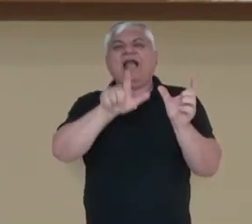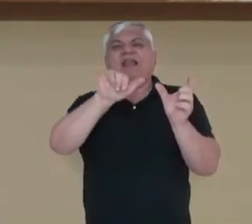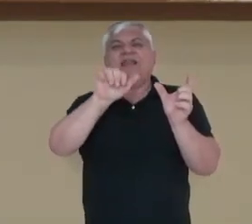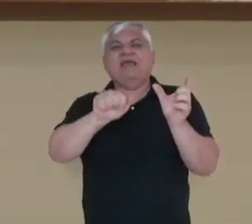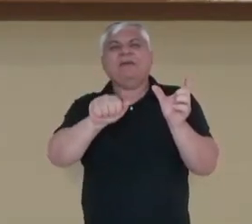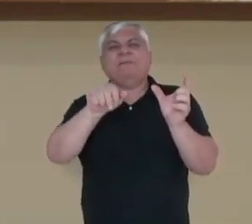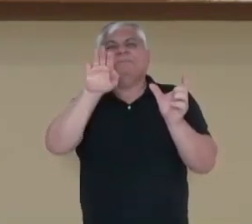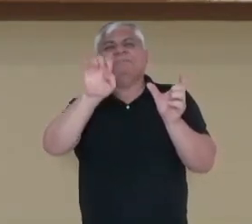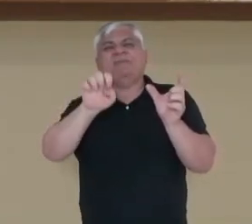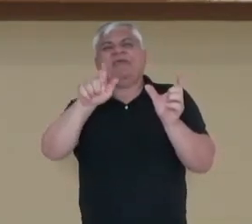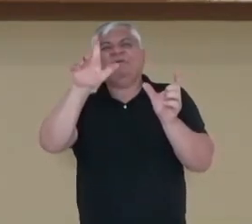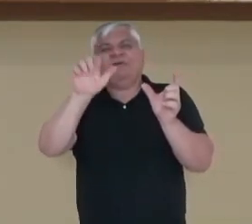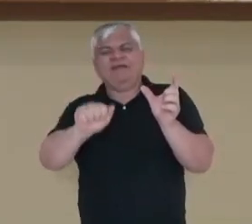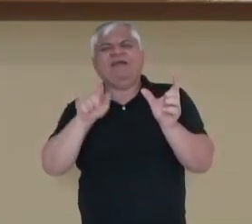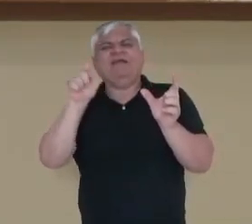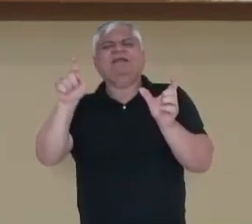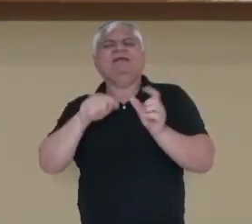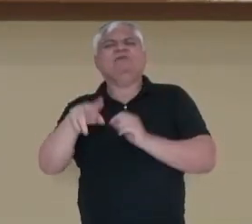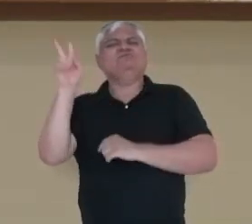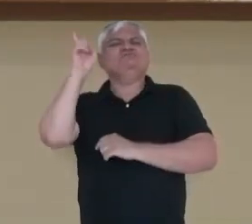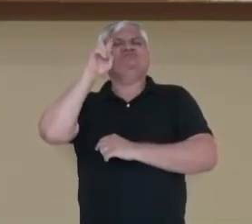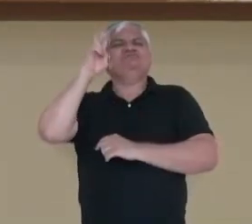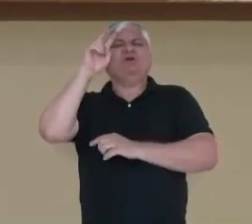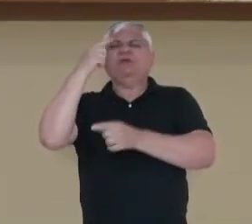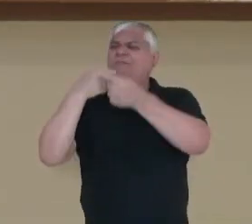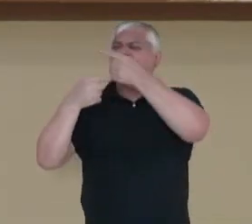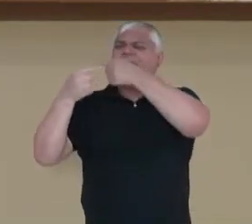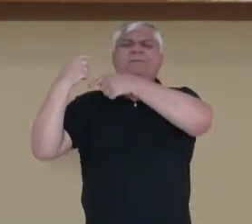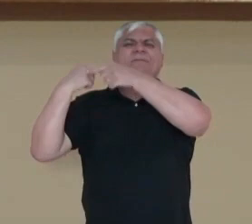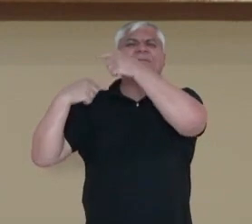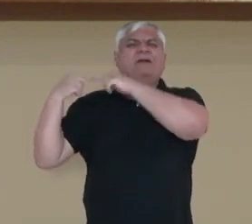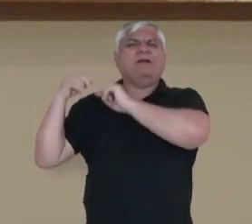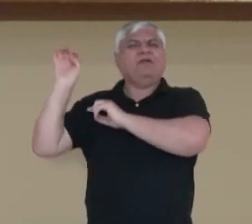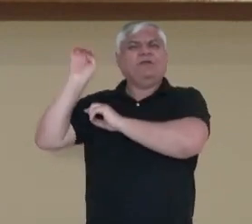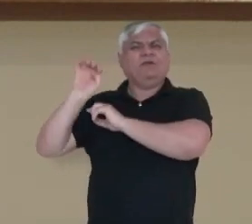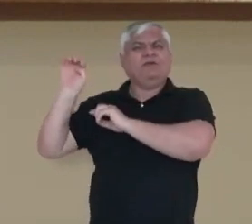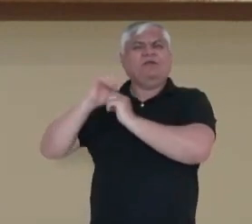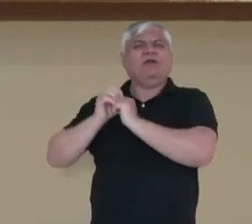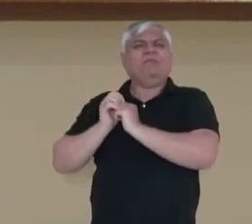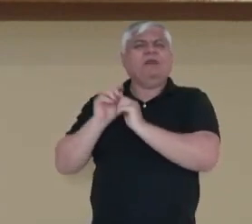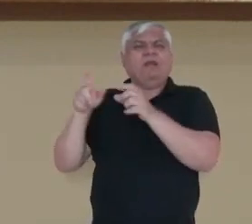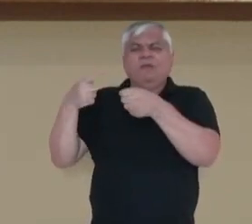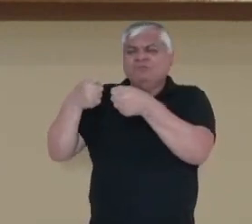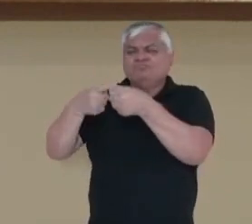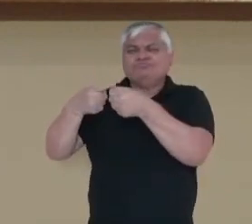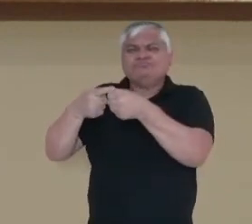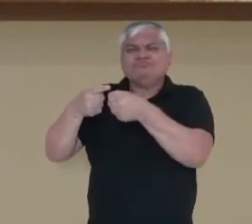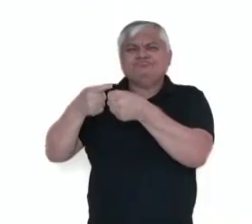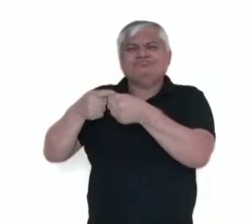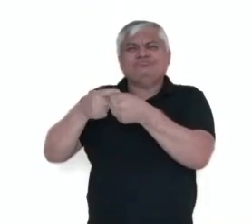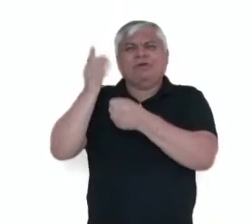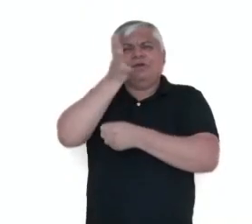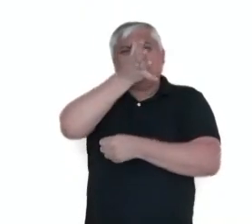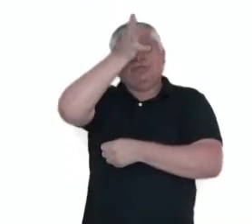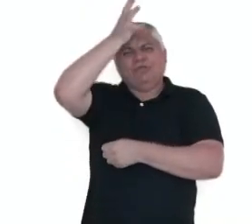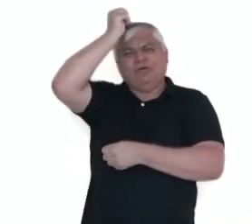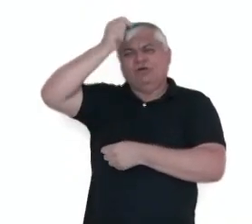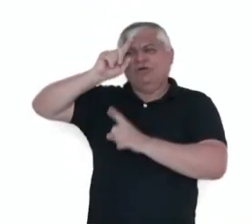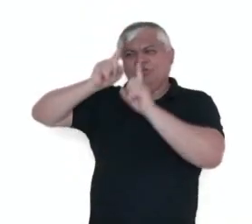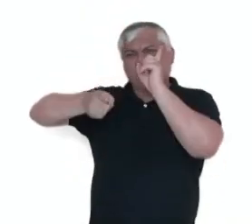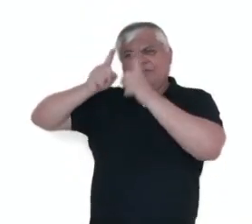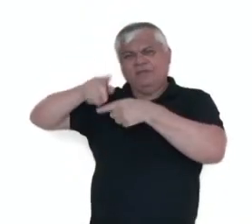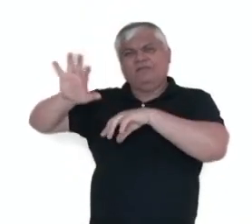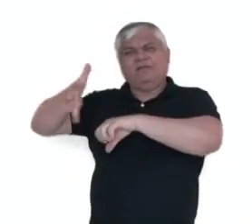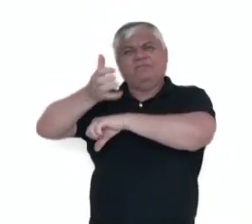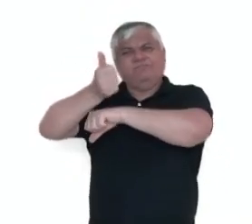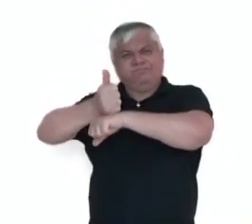processo histórico do continente europeu, onde ele era uma província romana na parte setentrional da